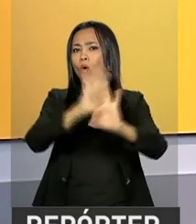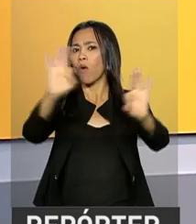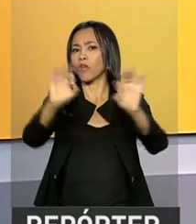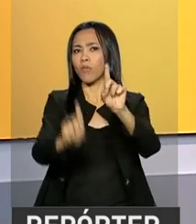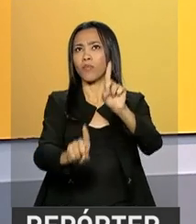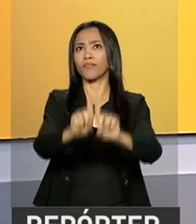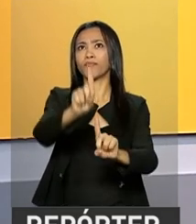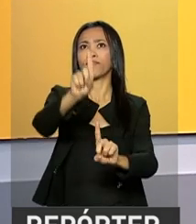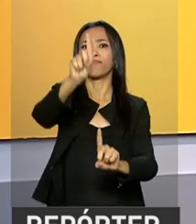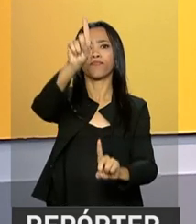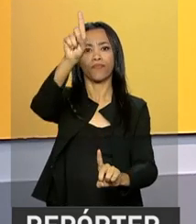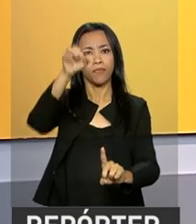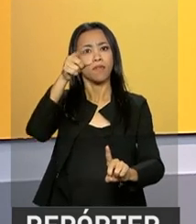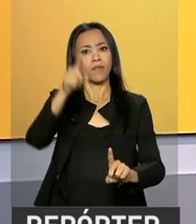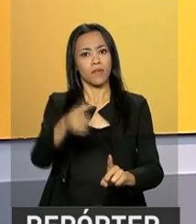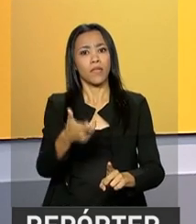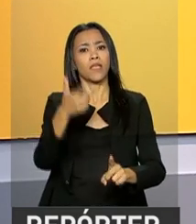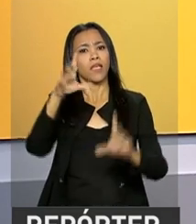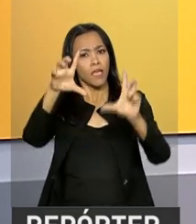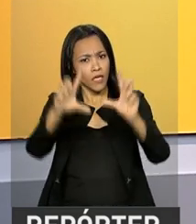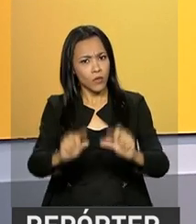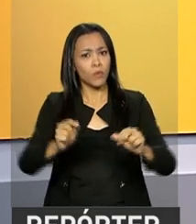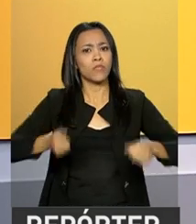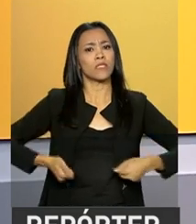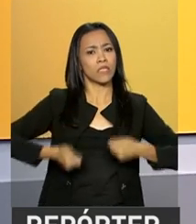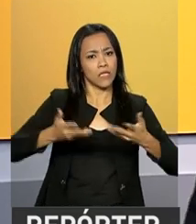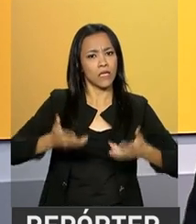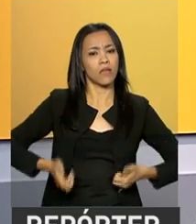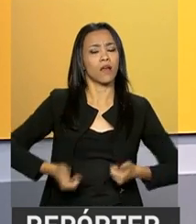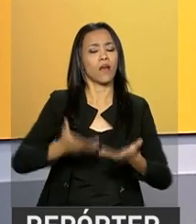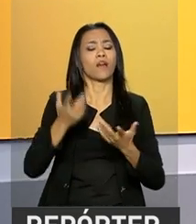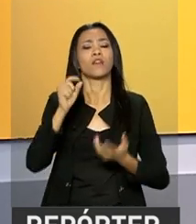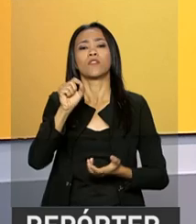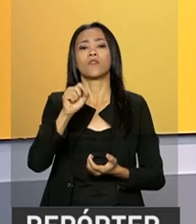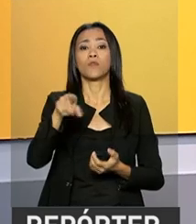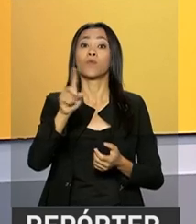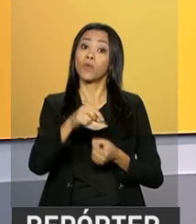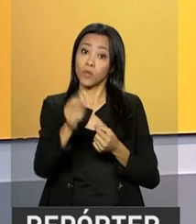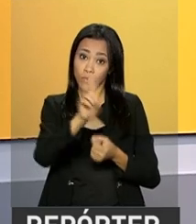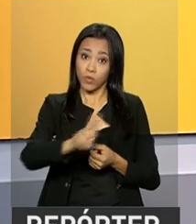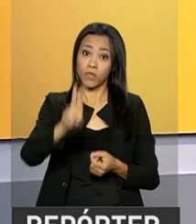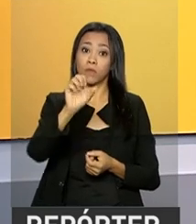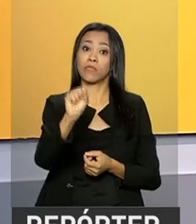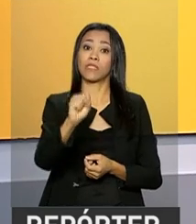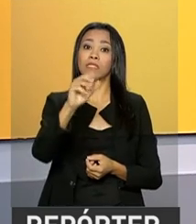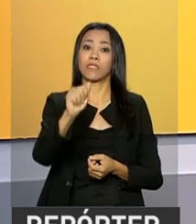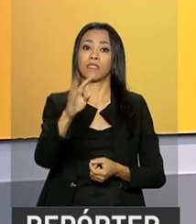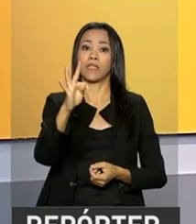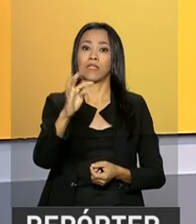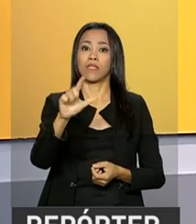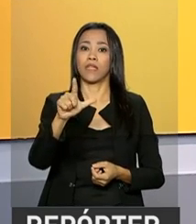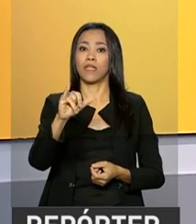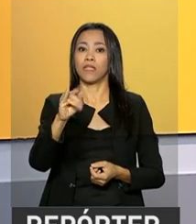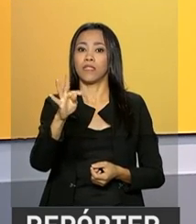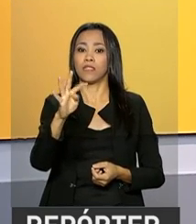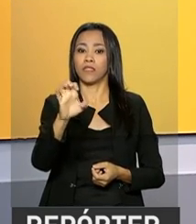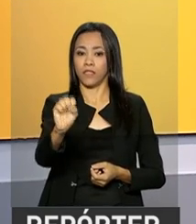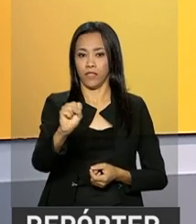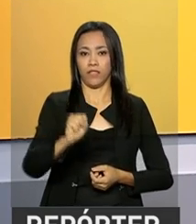o que facilita e reduz custos para lançar equipamentos ao espaço com satélites como